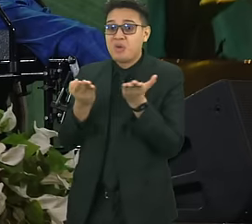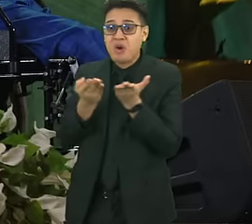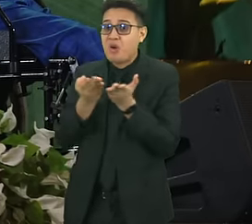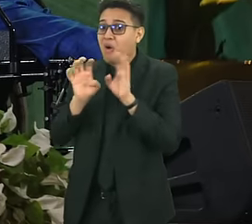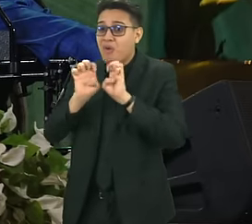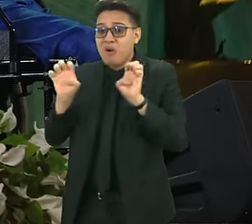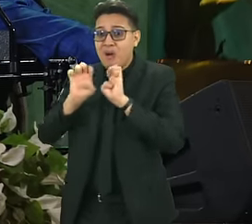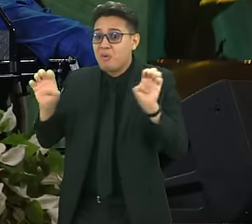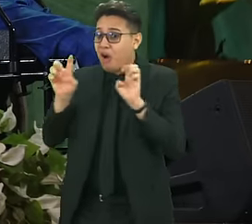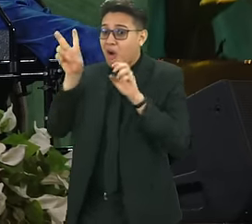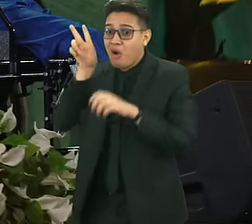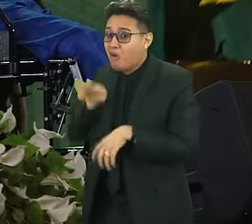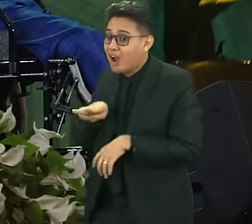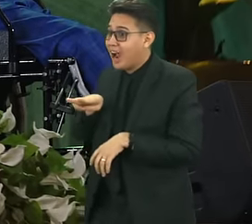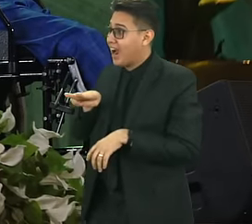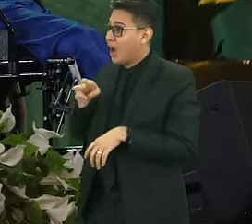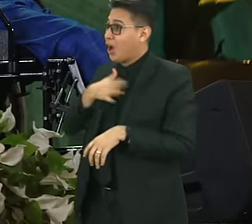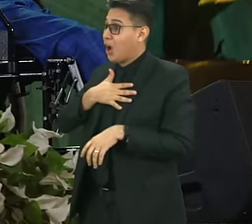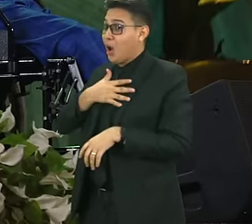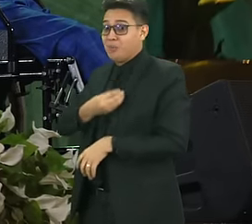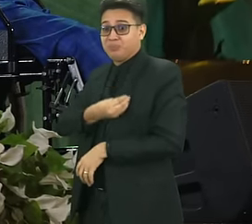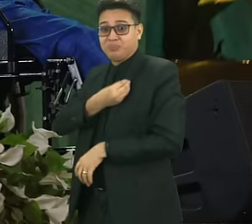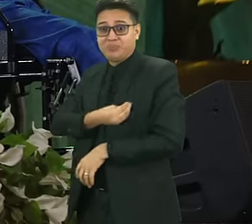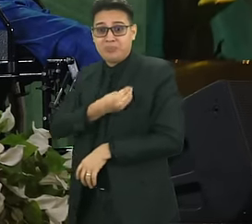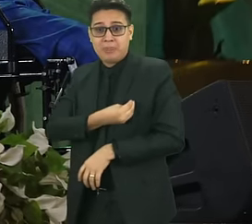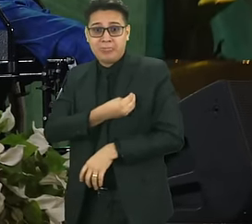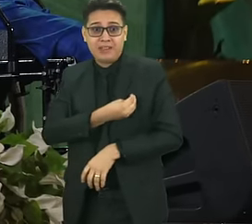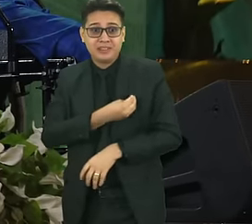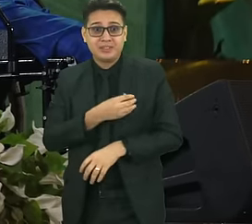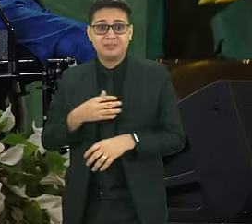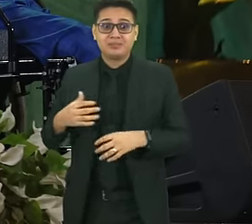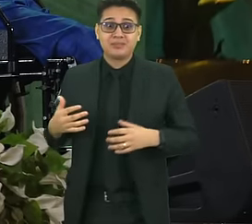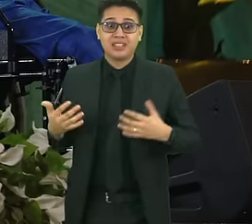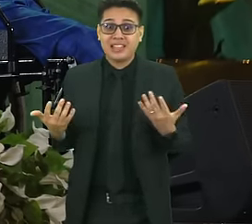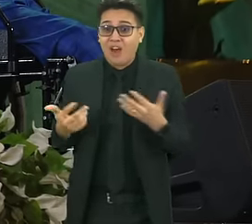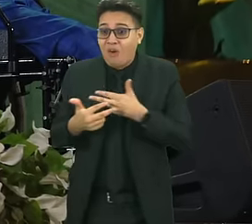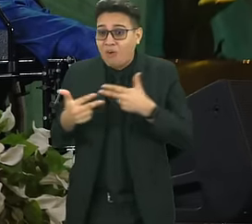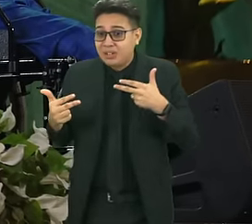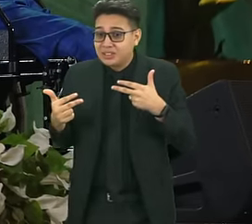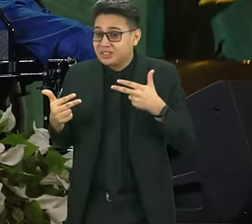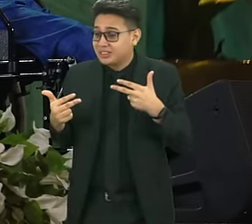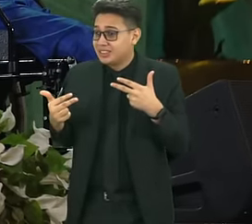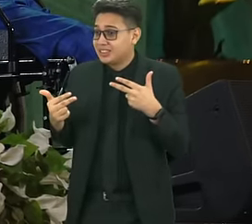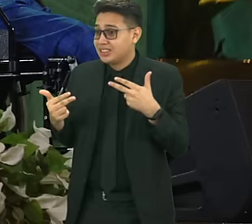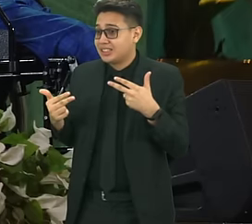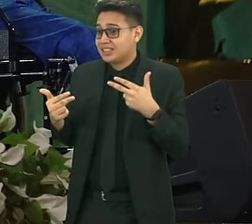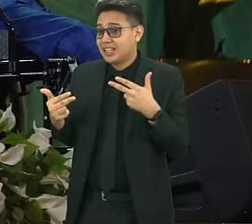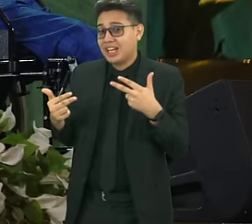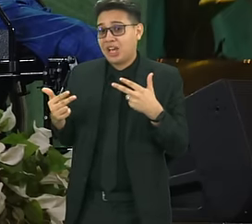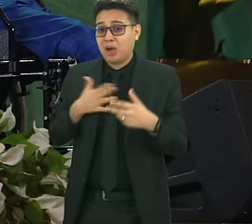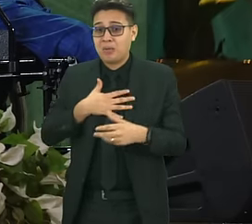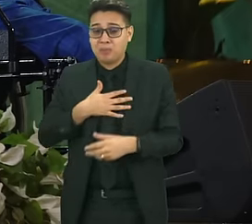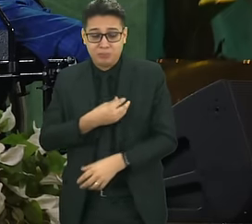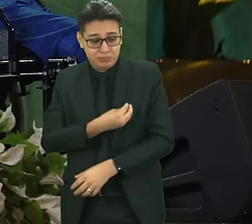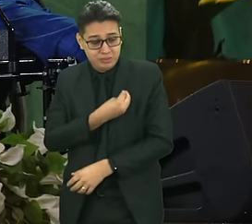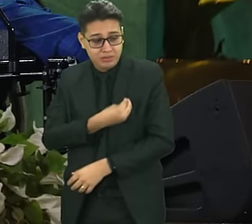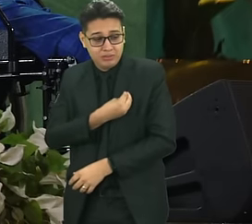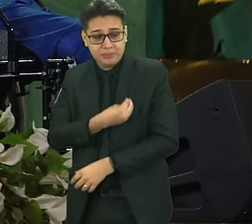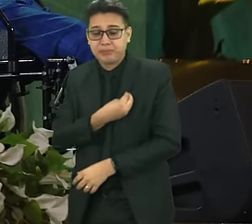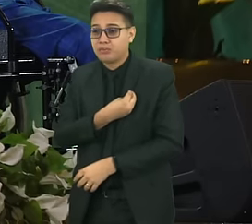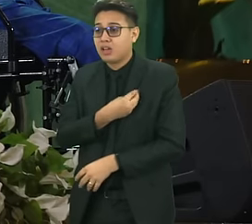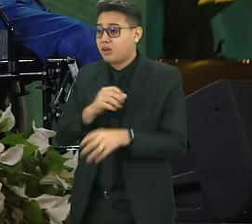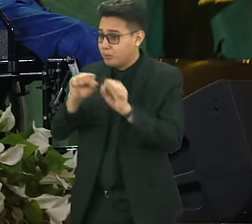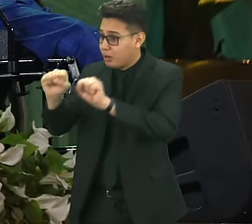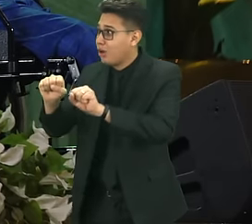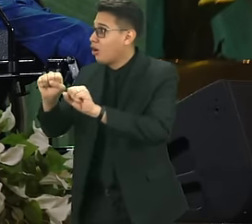não vi com os meus olhos na minha vida. E as coisas confluíram na minha vida para que eu tivesse